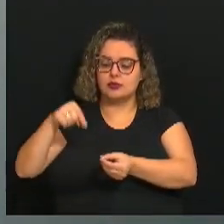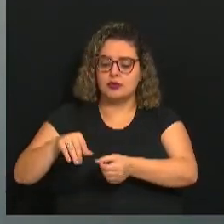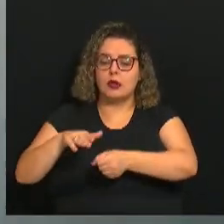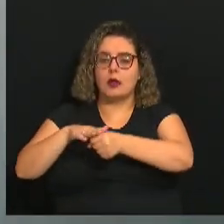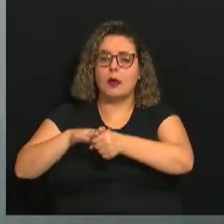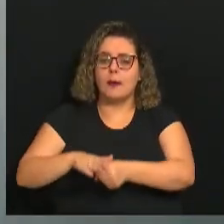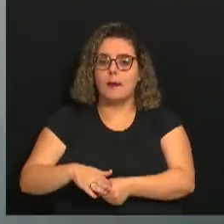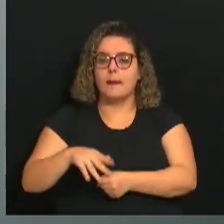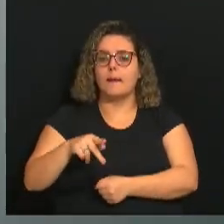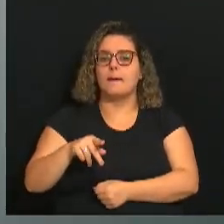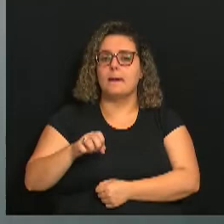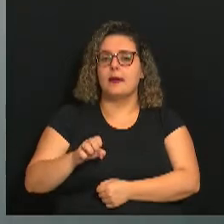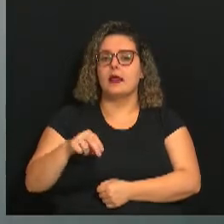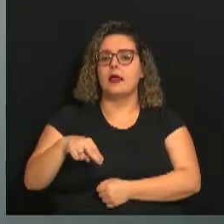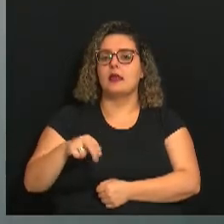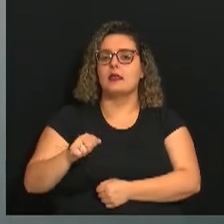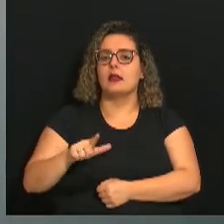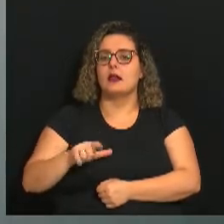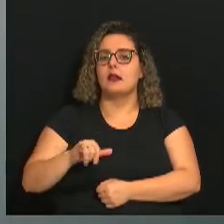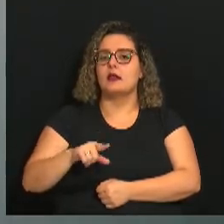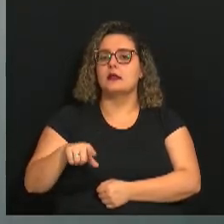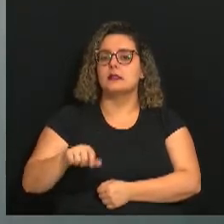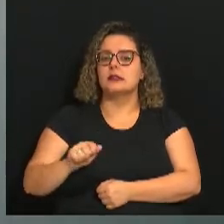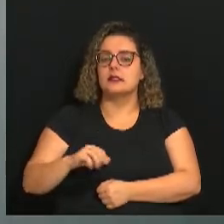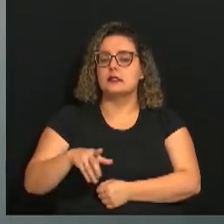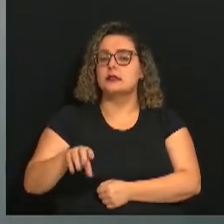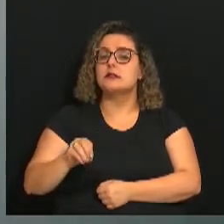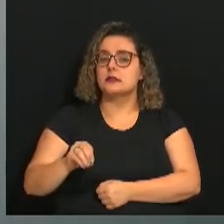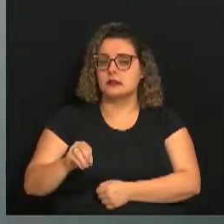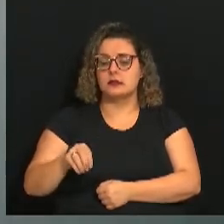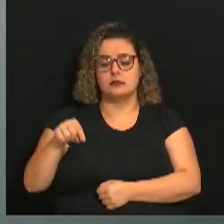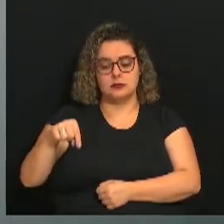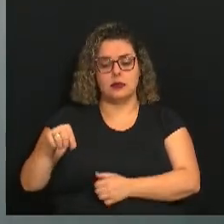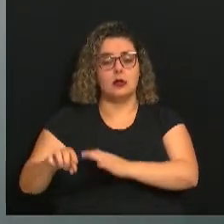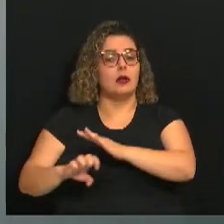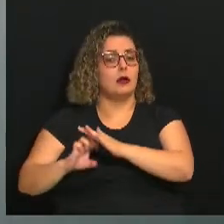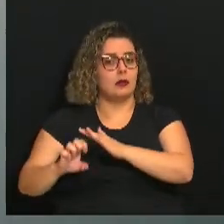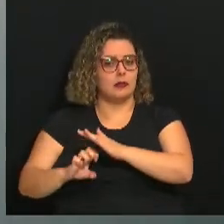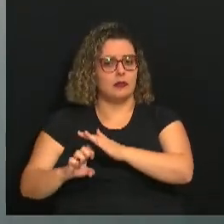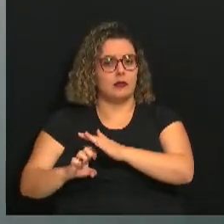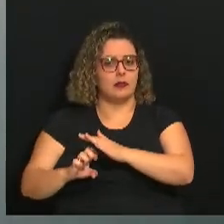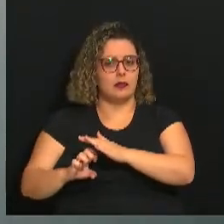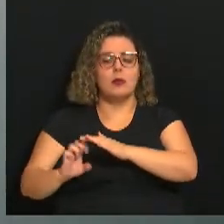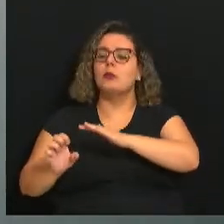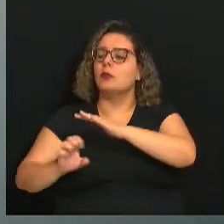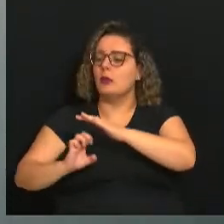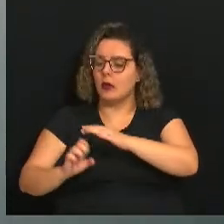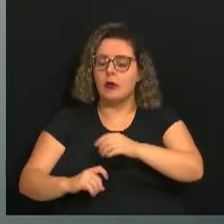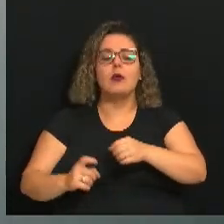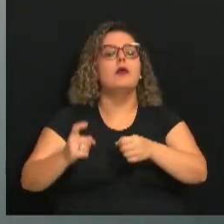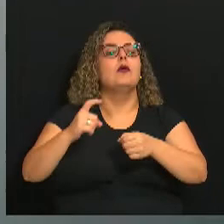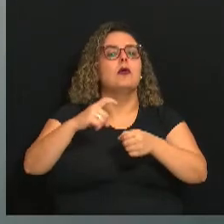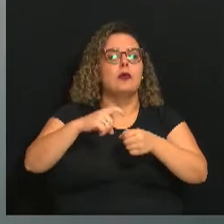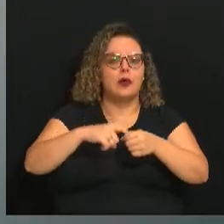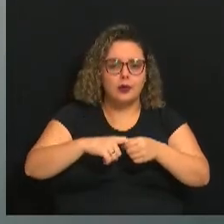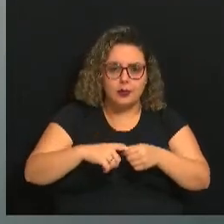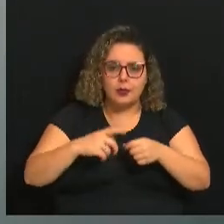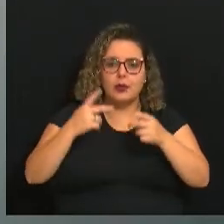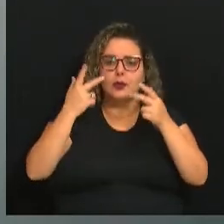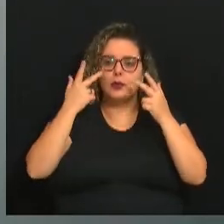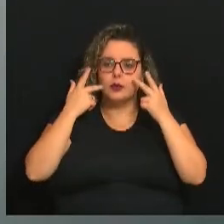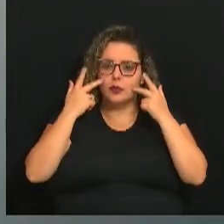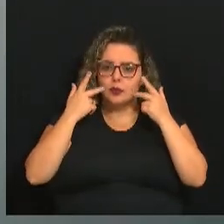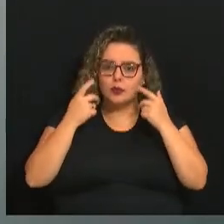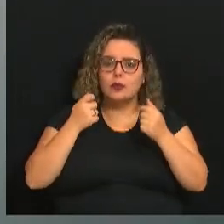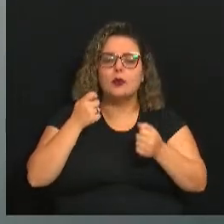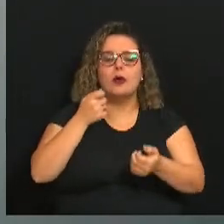ter retornado, independente da empresa ter retomado o serviço, que é o mínimo que se esperava, que é ali colocado em dia